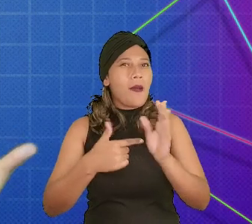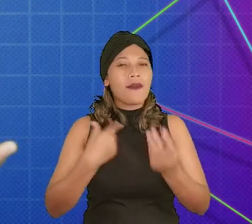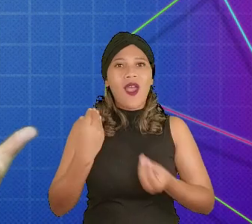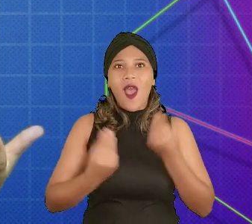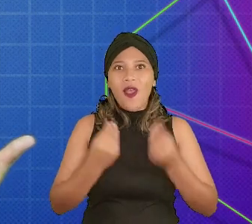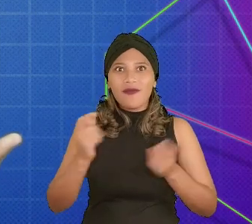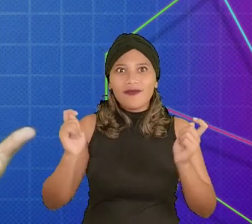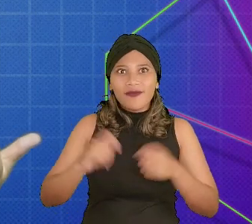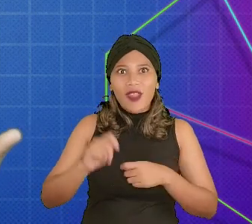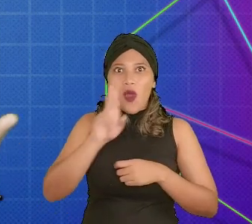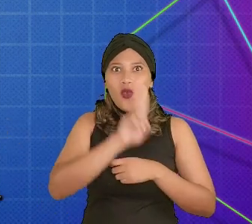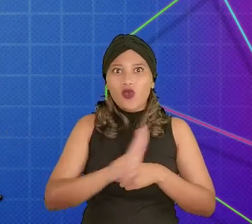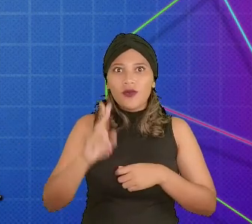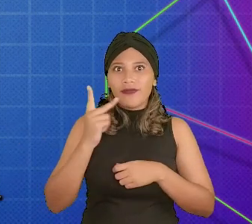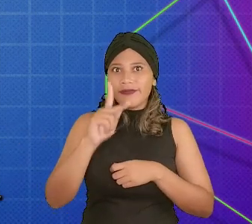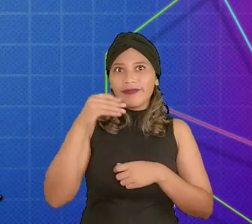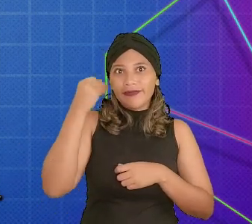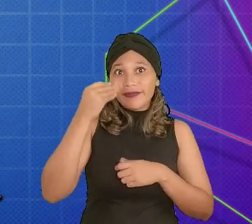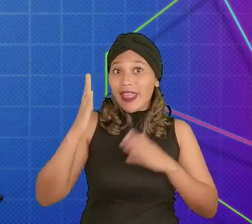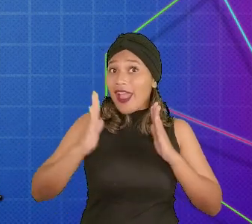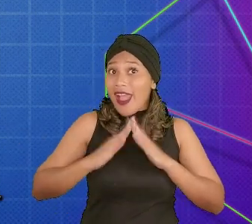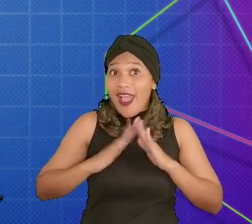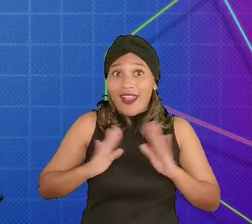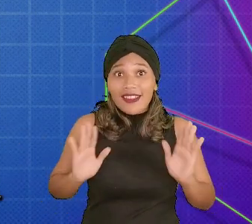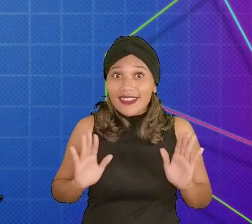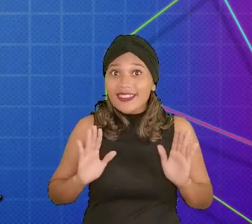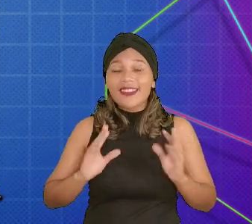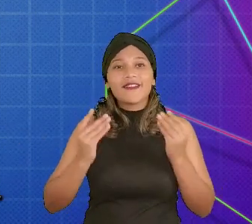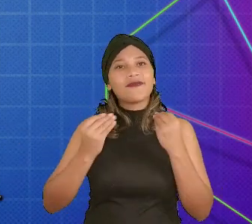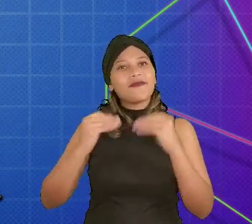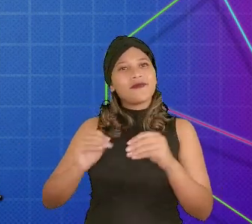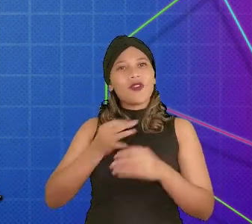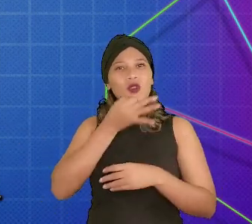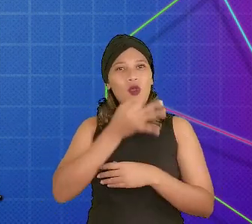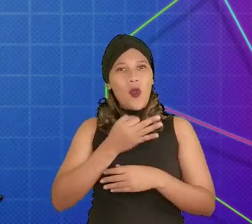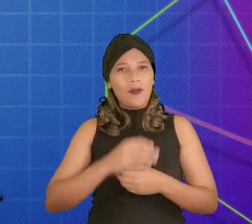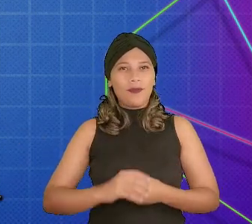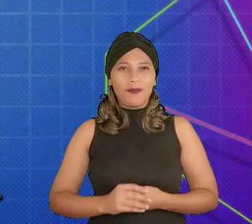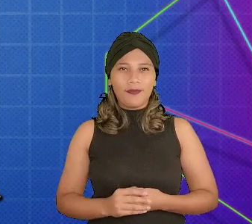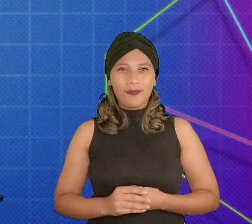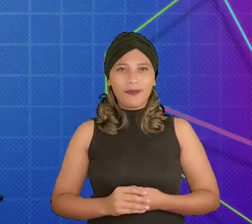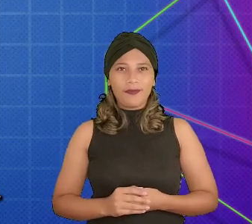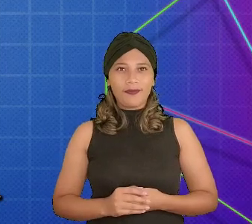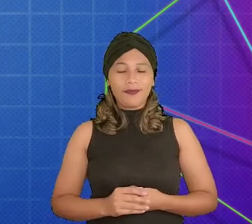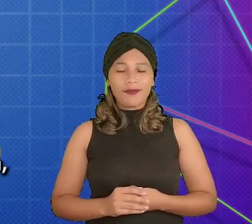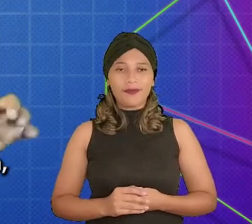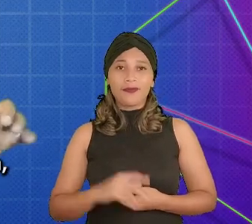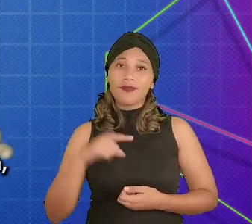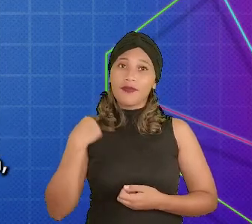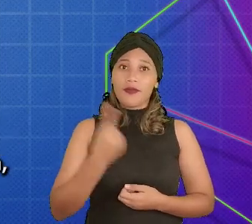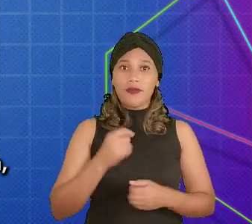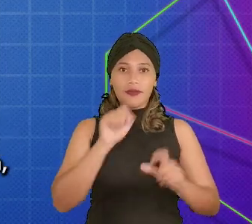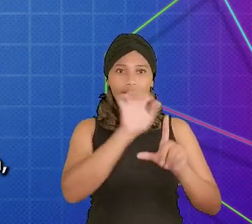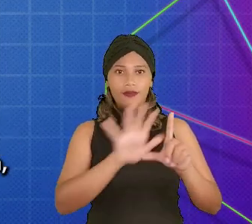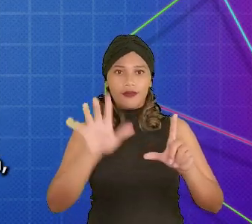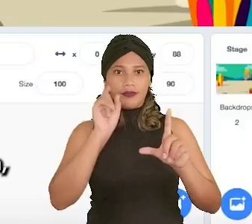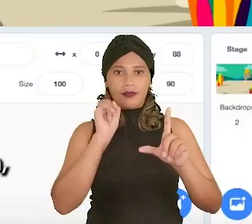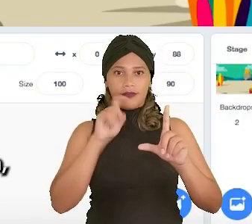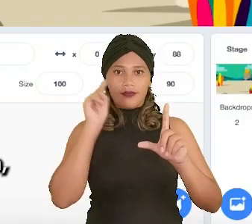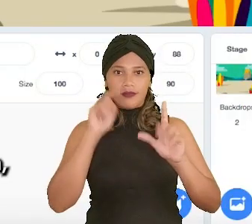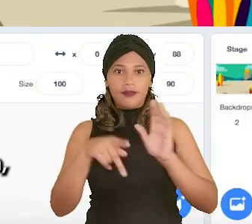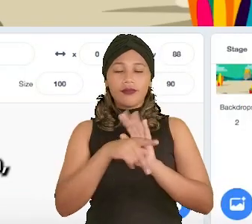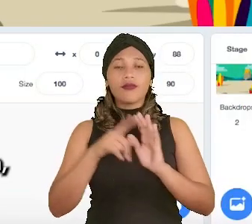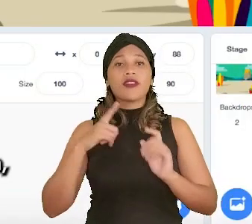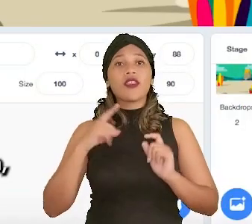demonstrações de como vocês podem fazer suas experiências em casa da inserção de som em um game. Nós vamos acessar a plataforma